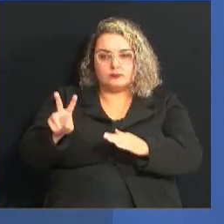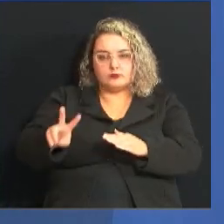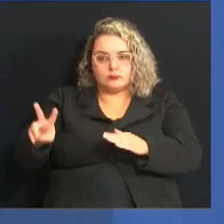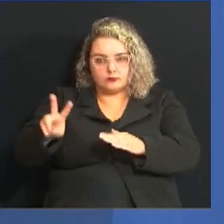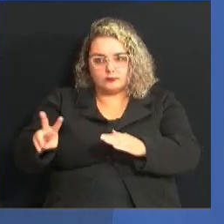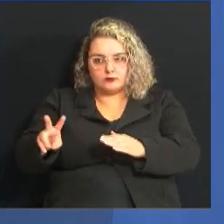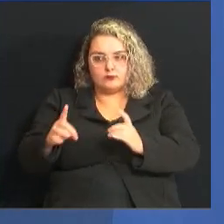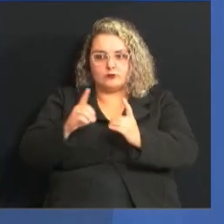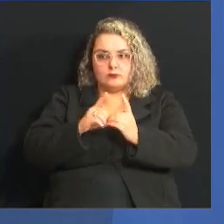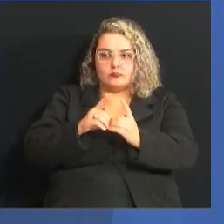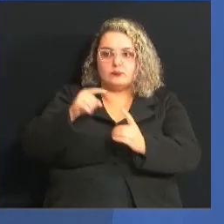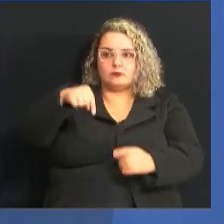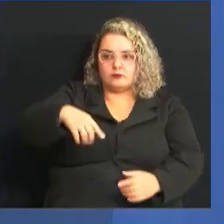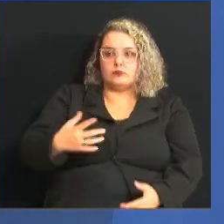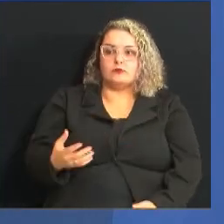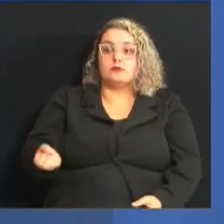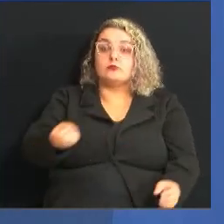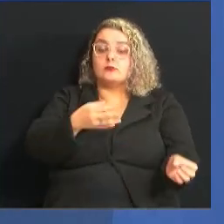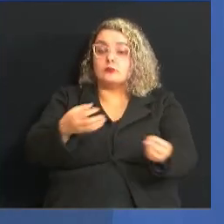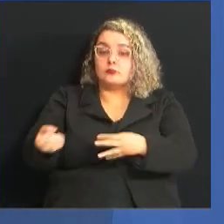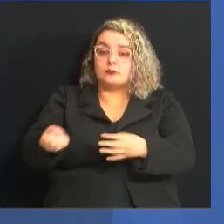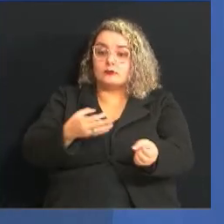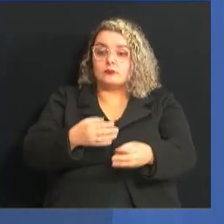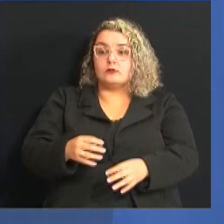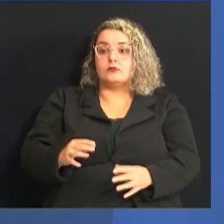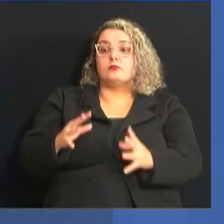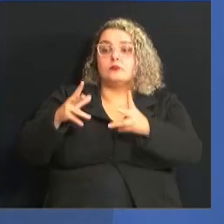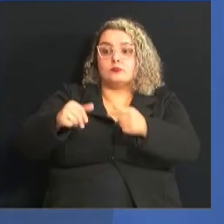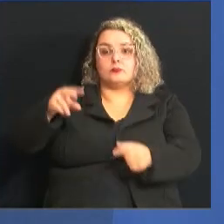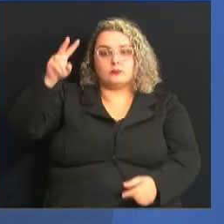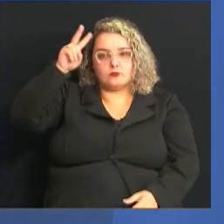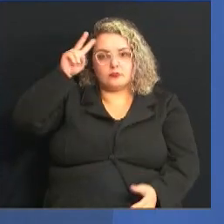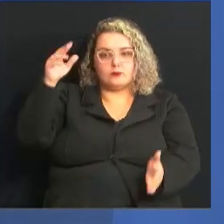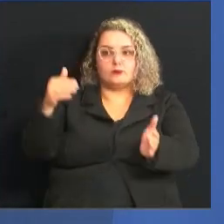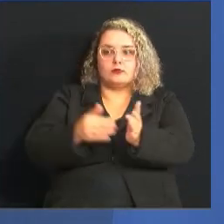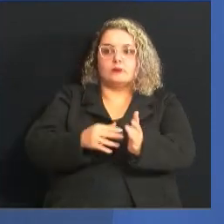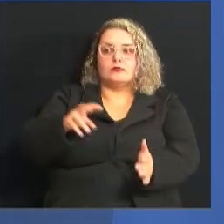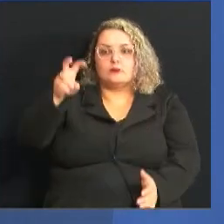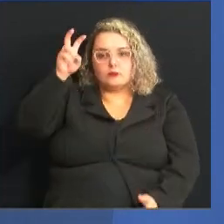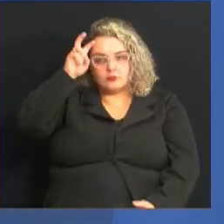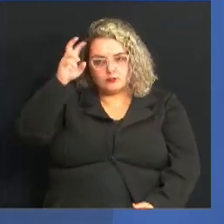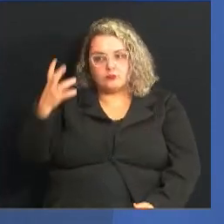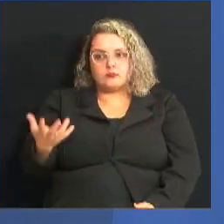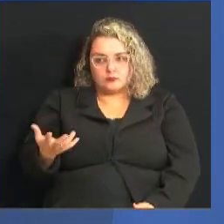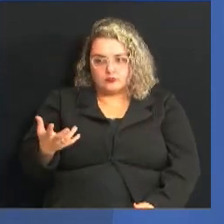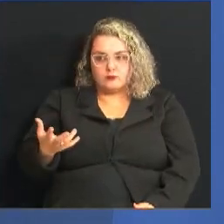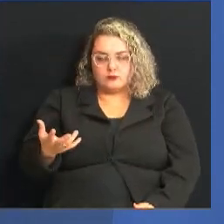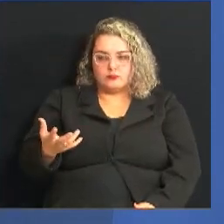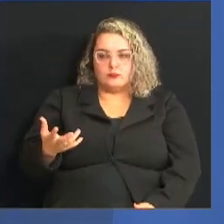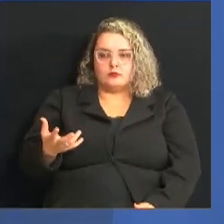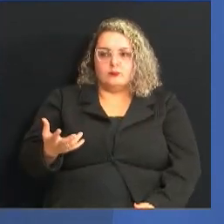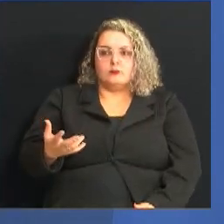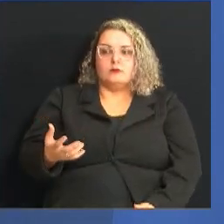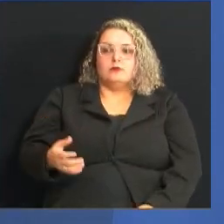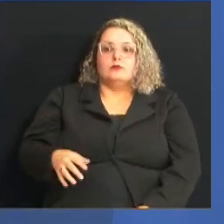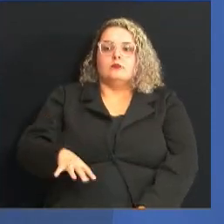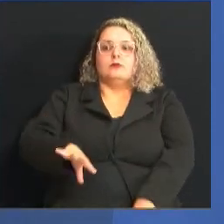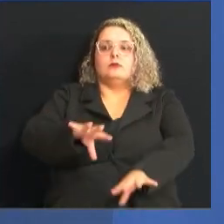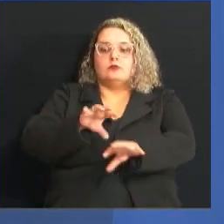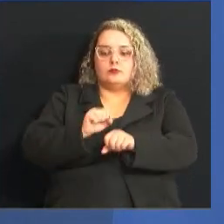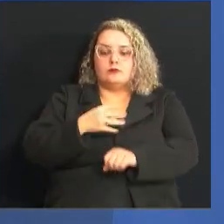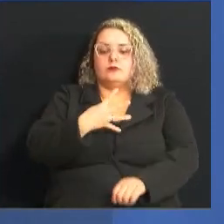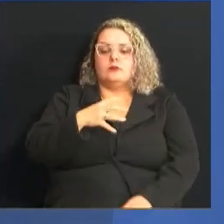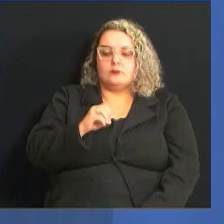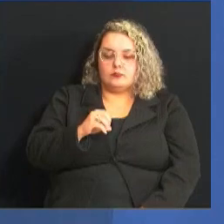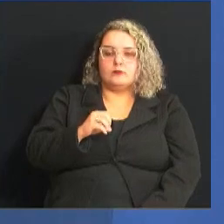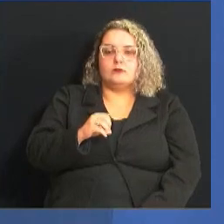A atualização está sendo divulgada todas as segundas e quintas-feiras. Dos pacientes infectados, 40 são homens